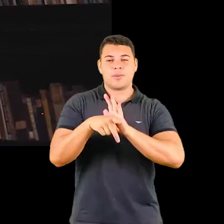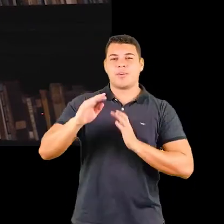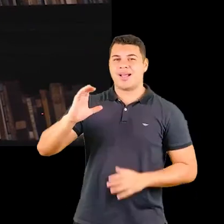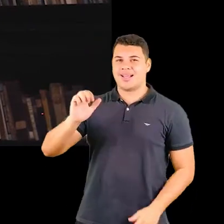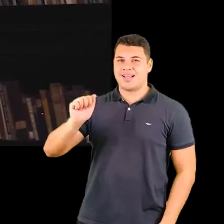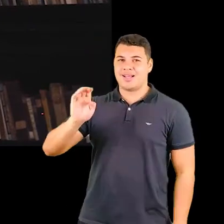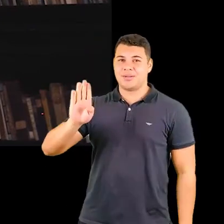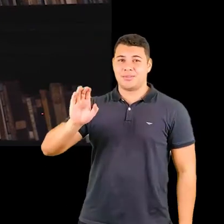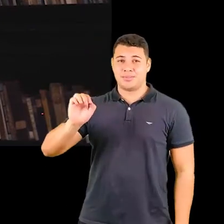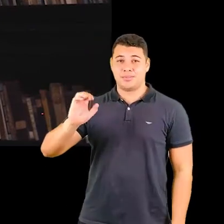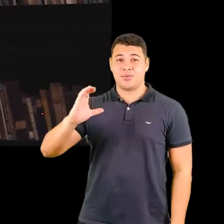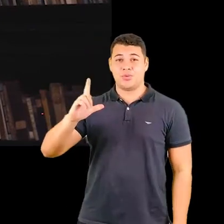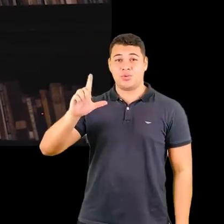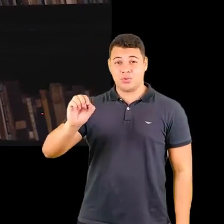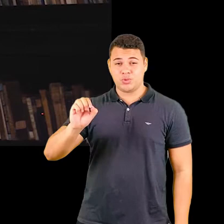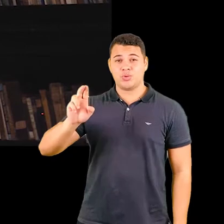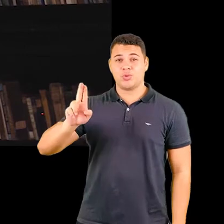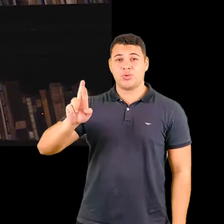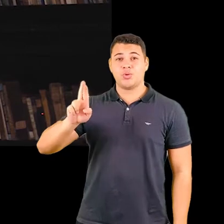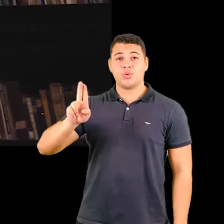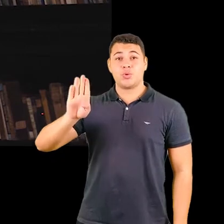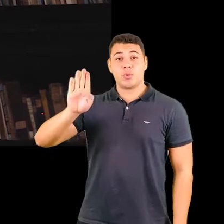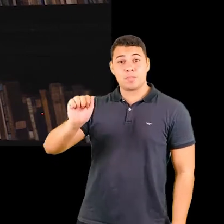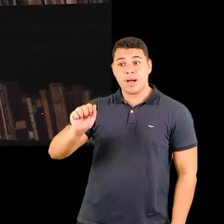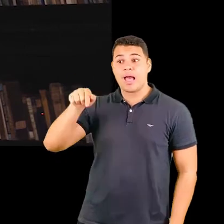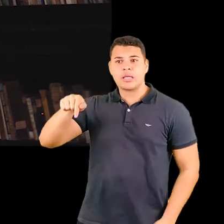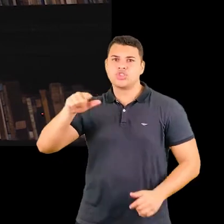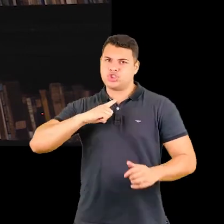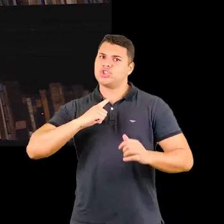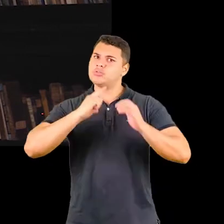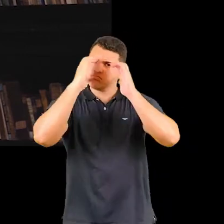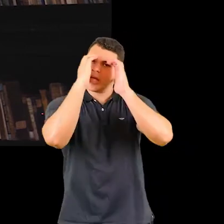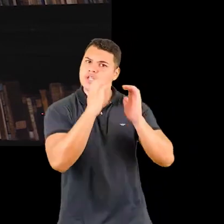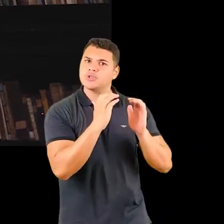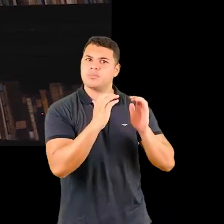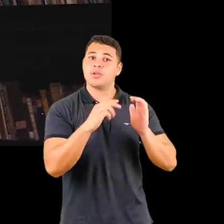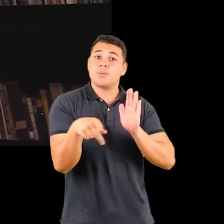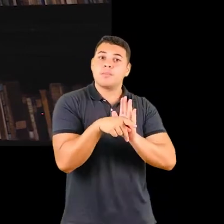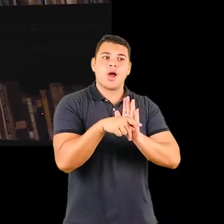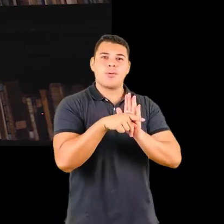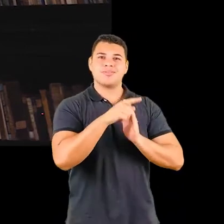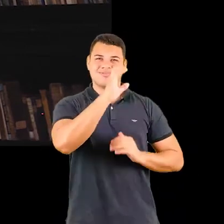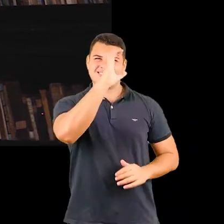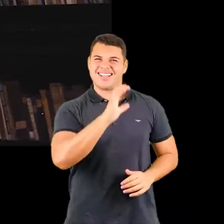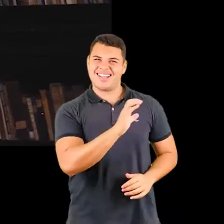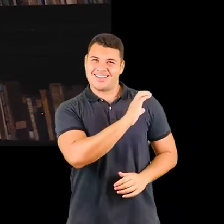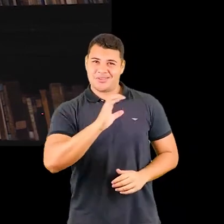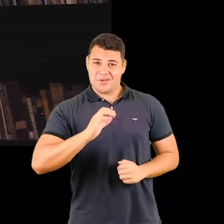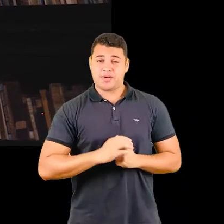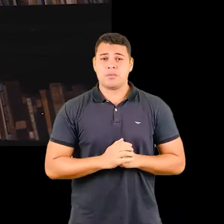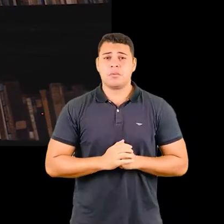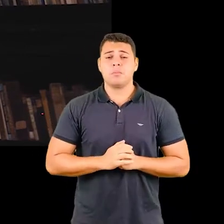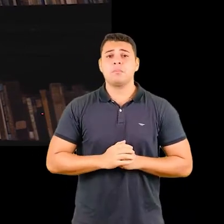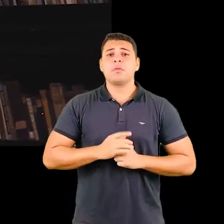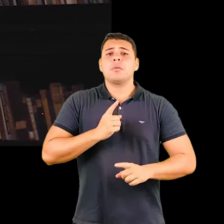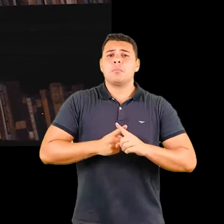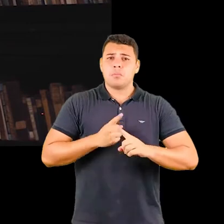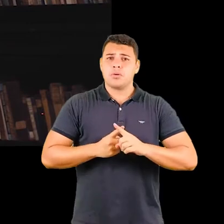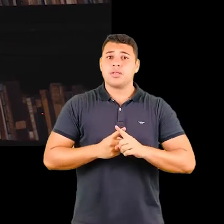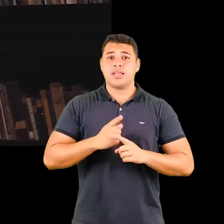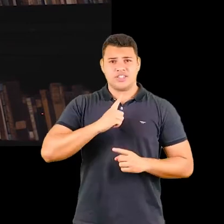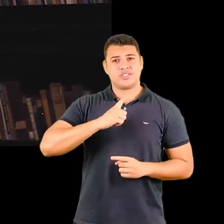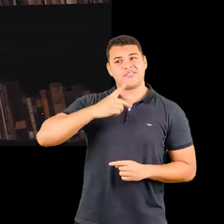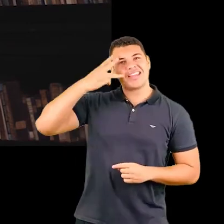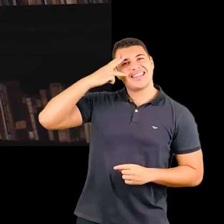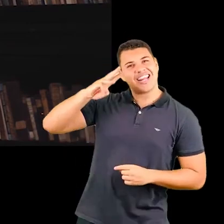Curubá era todo um respeito com a espiritualidade católica. porque os